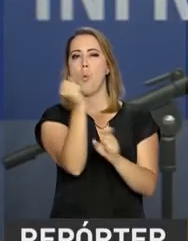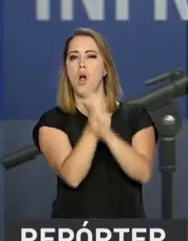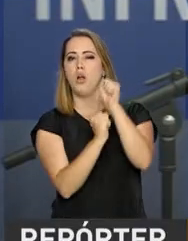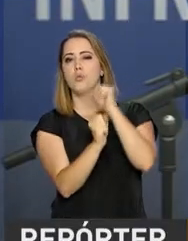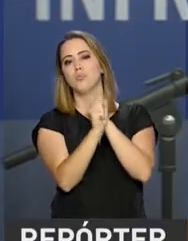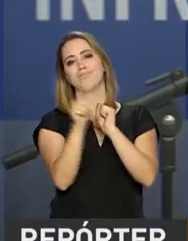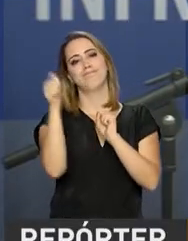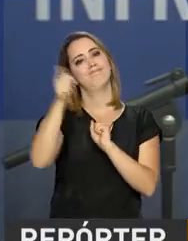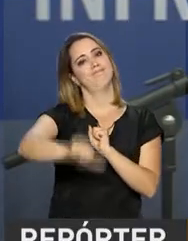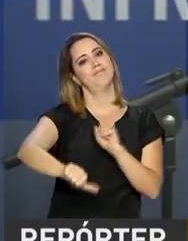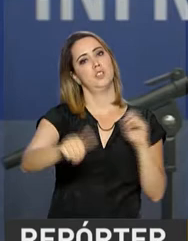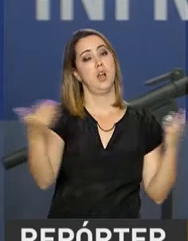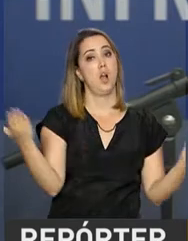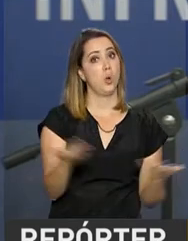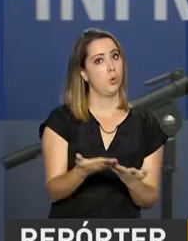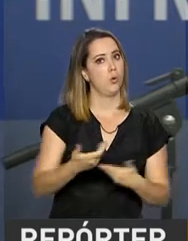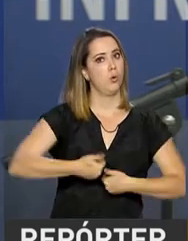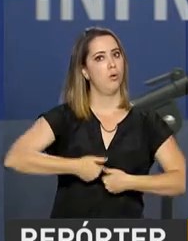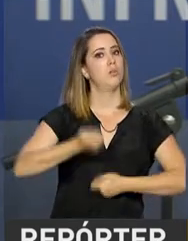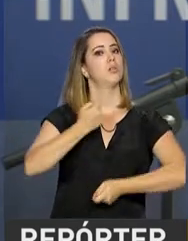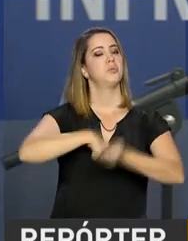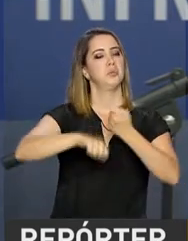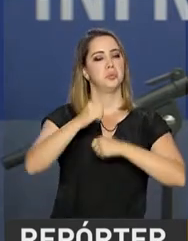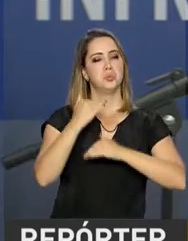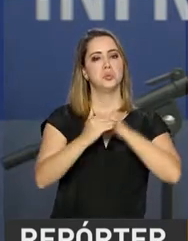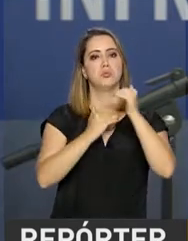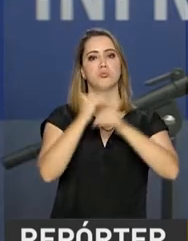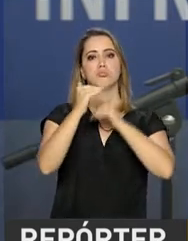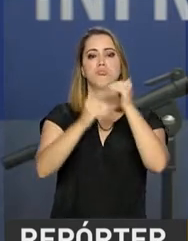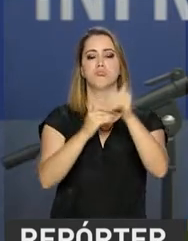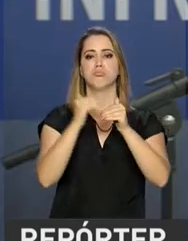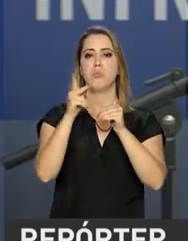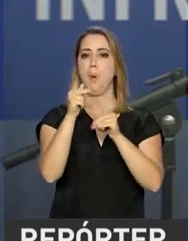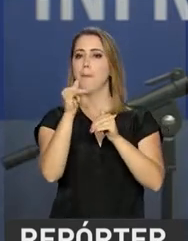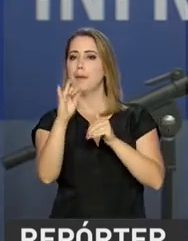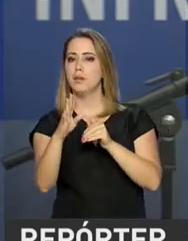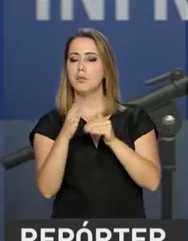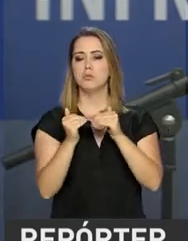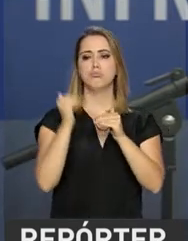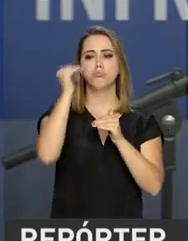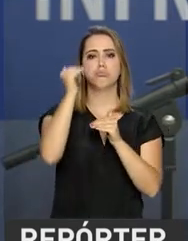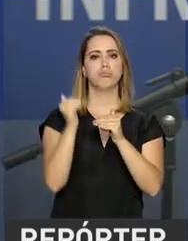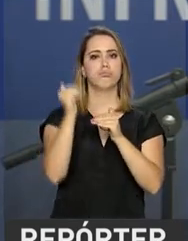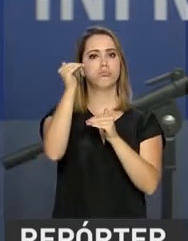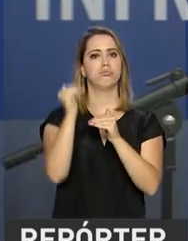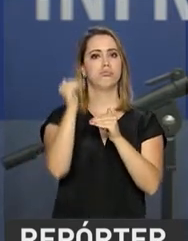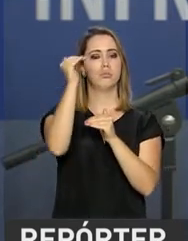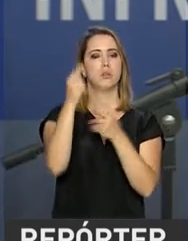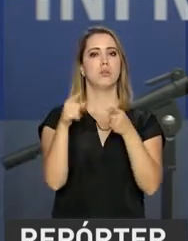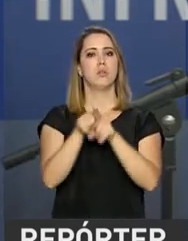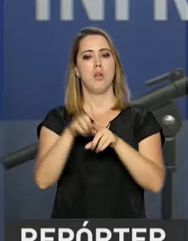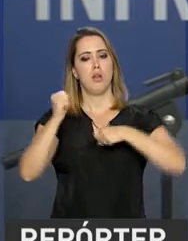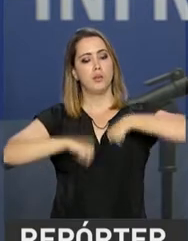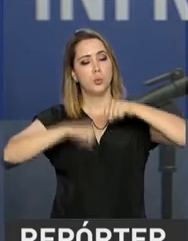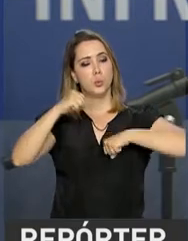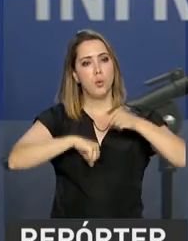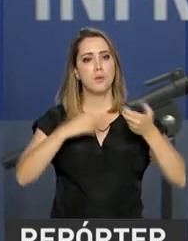atrás. A economia vem com sinais de crescimento do PIB em todos os setores, a